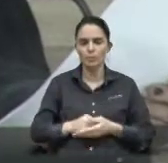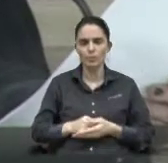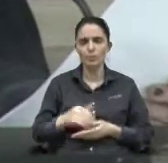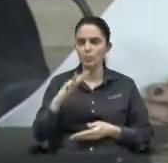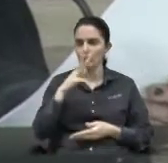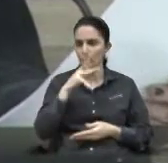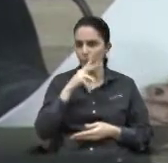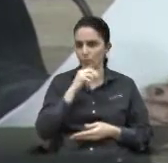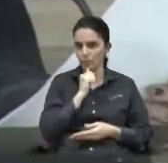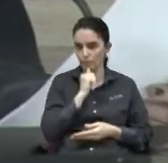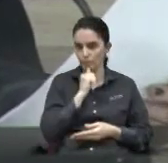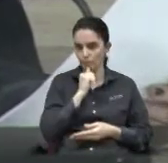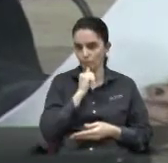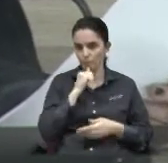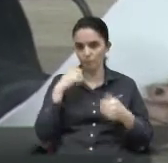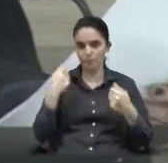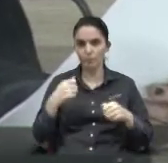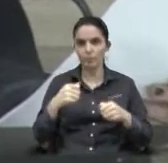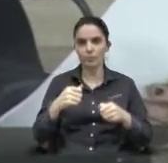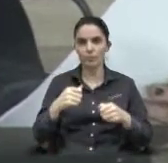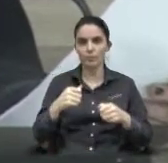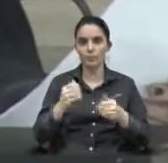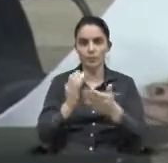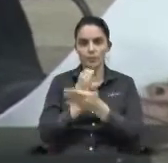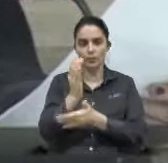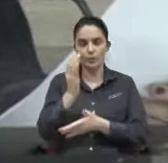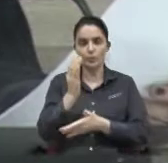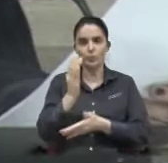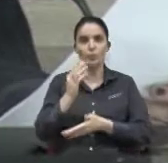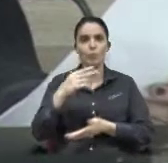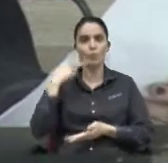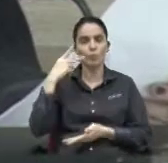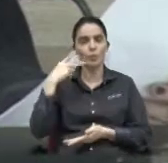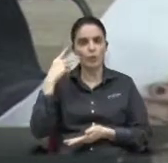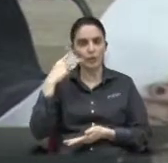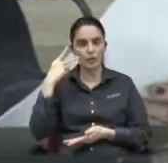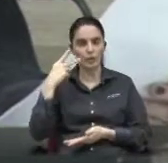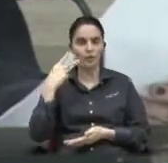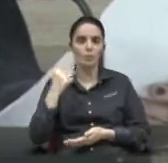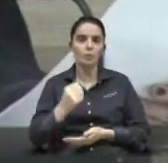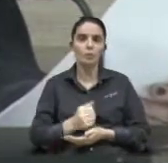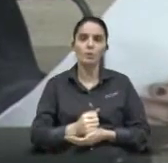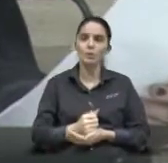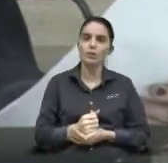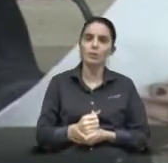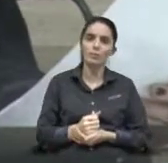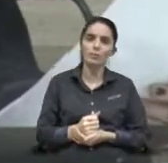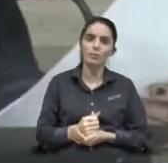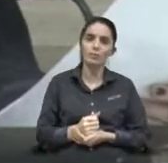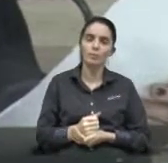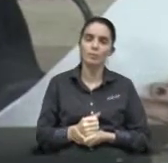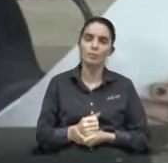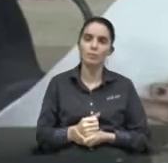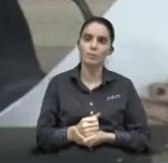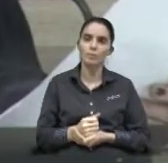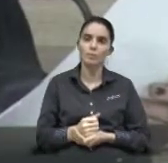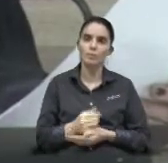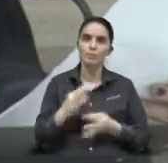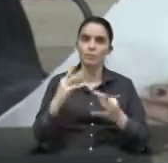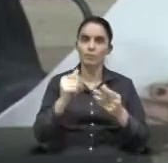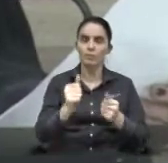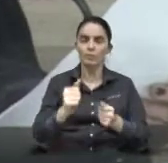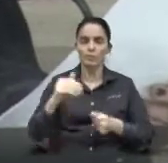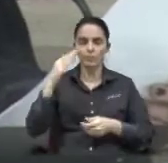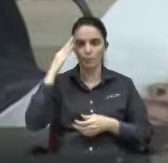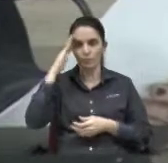parte dos nobres membros desta agrega Casa de Leis, vestindo, assim, perfeitamente a hipótese